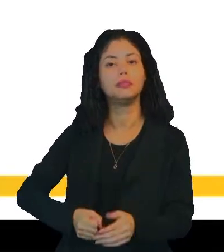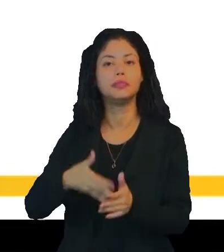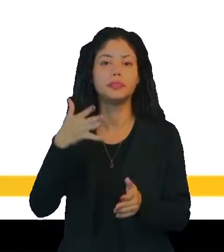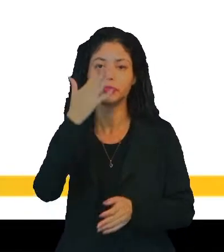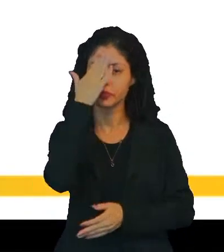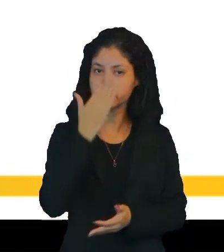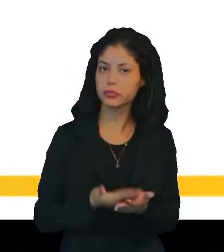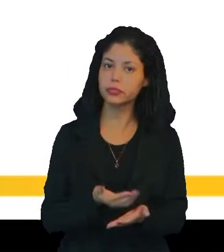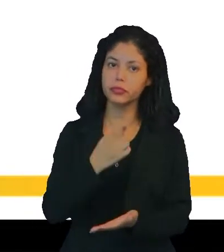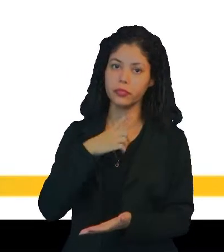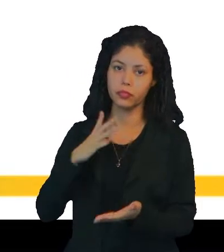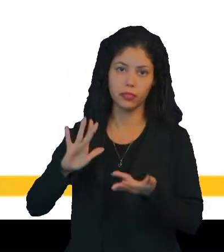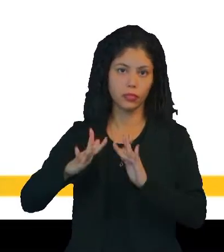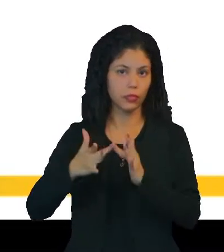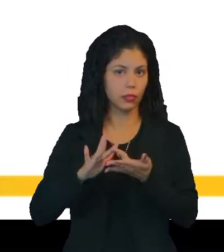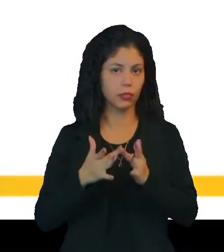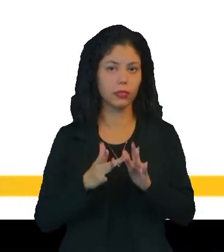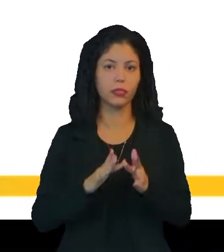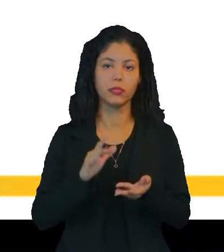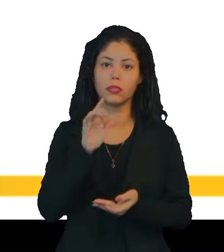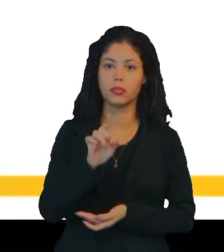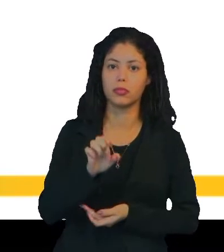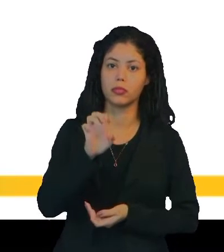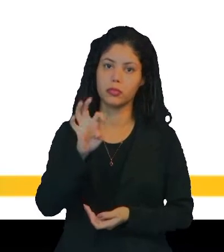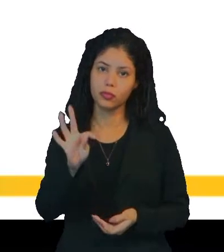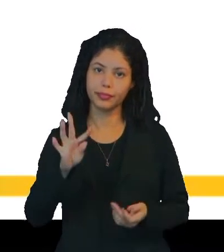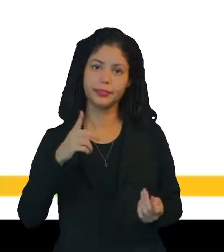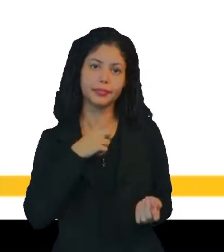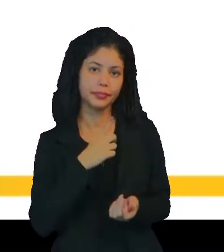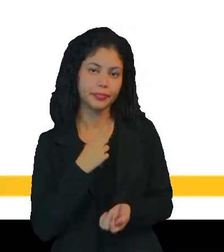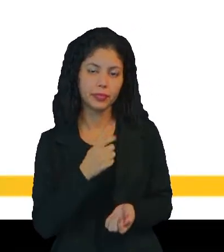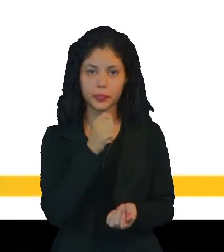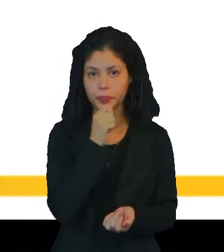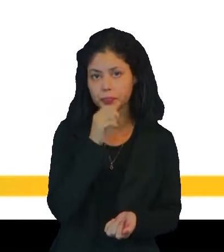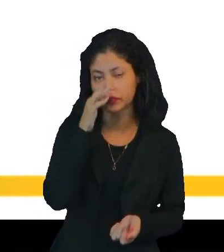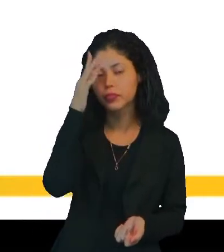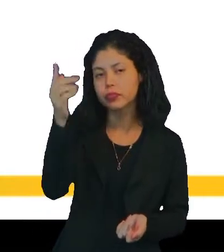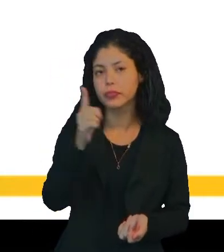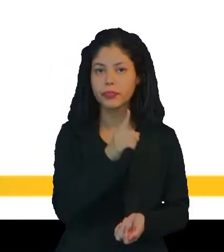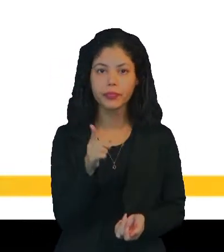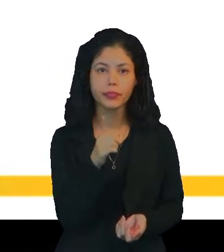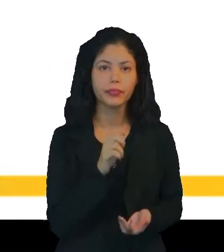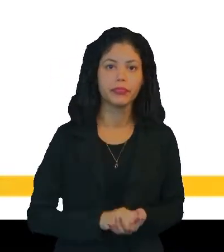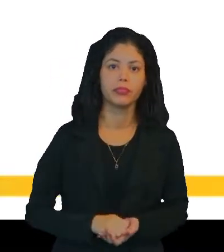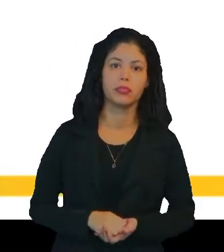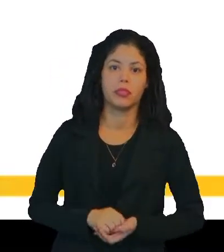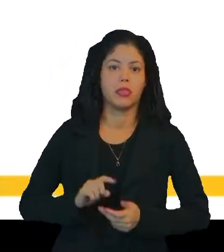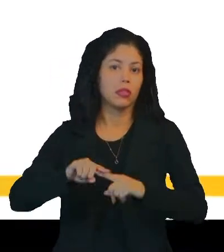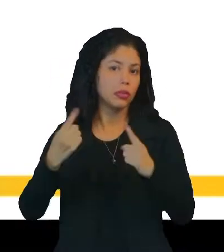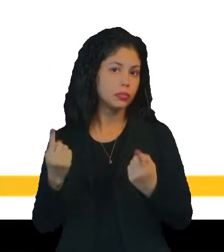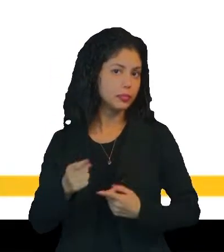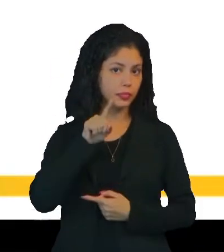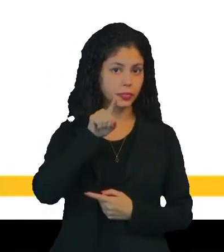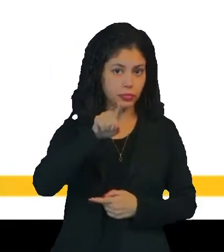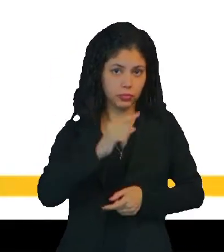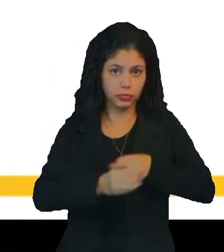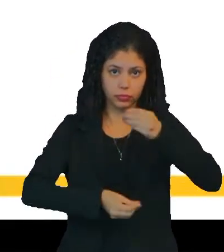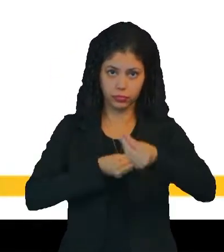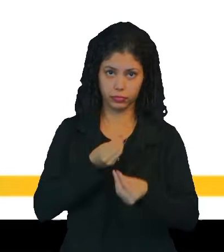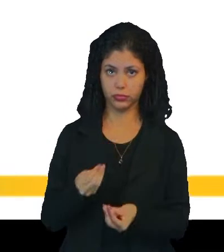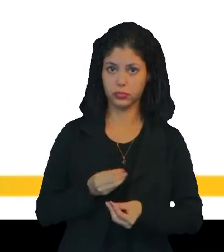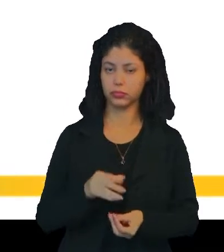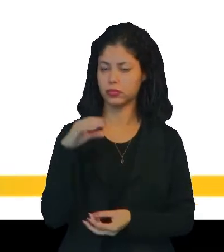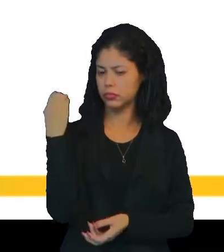cientistas acreditam que o contato com os seres extraterrestres não está em um futuro não muito distante. Mas você,